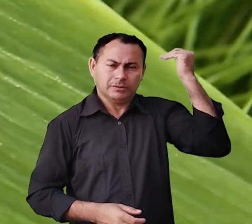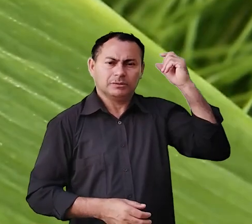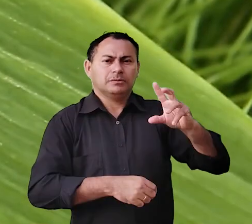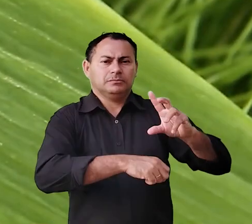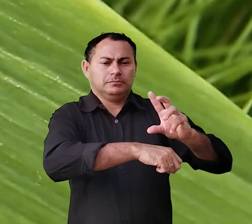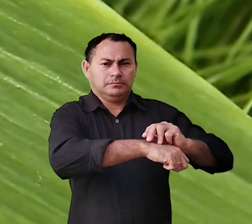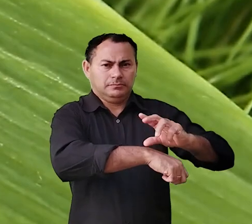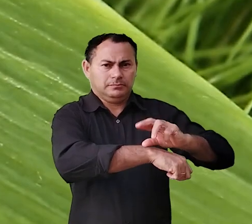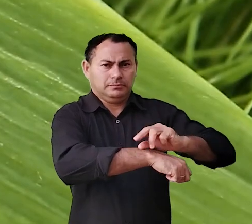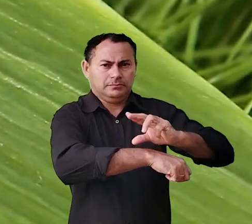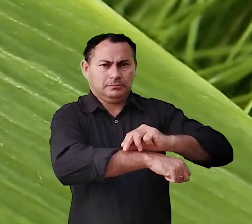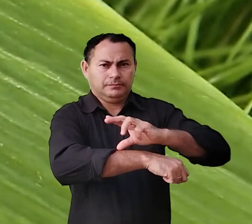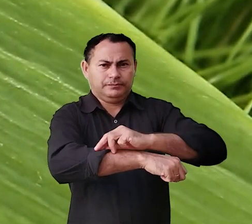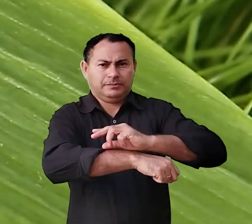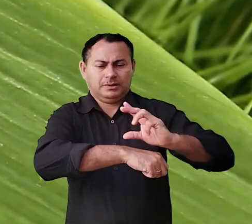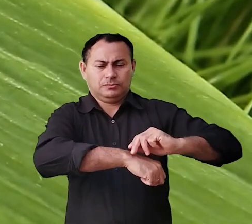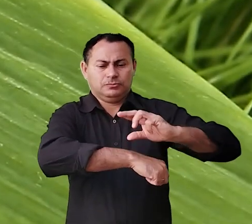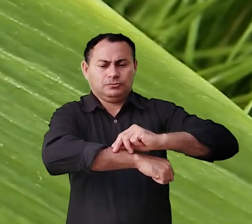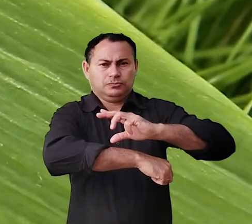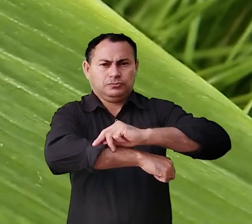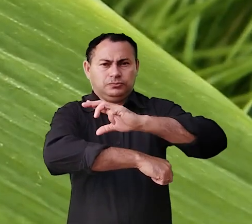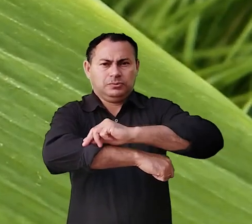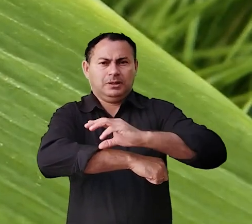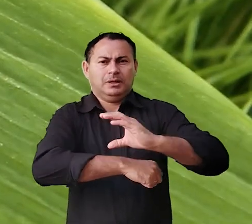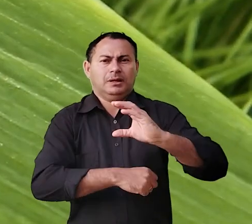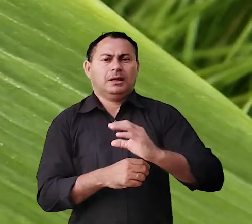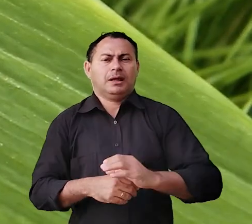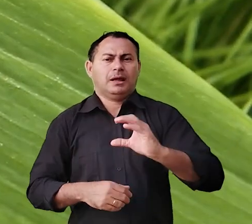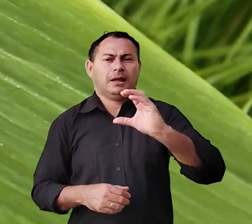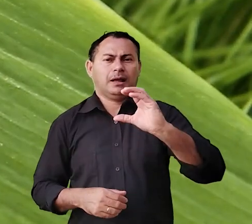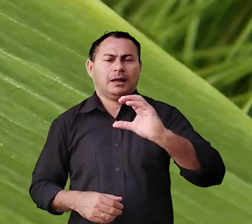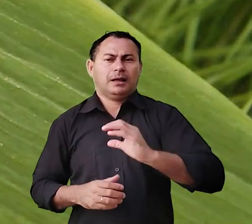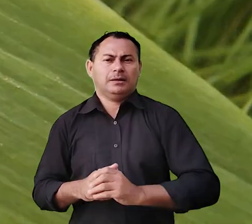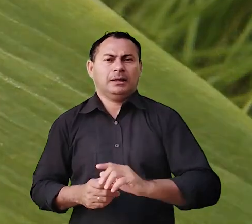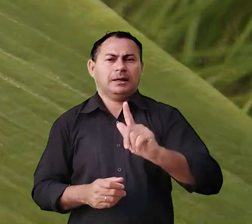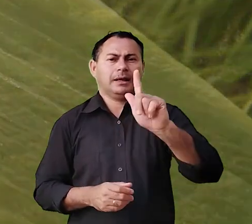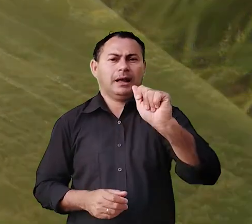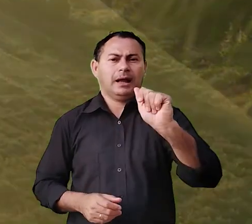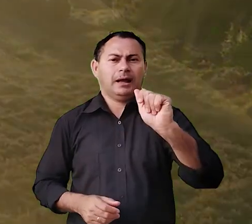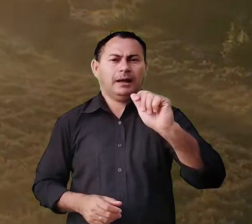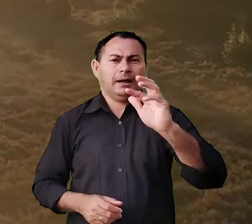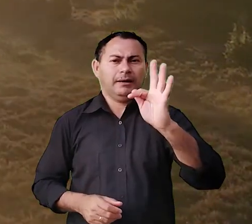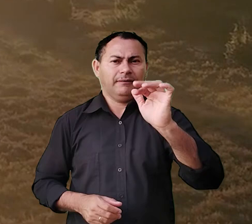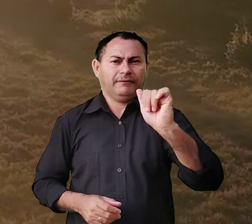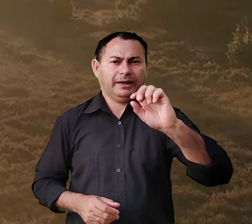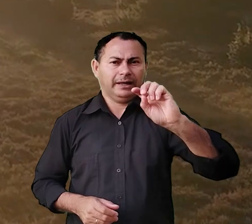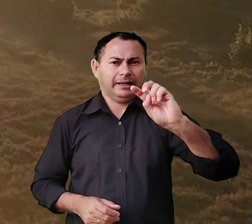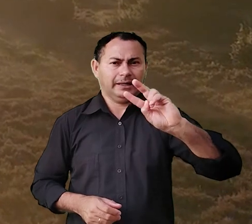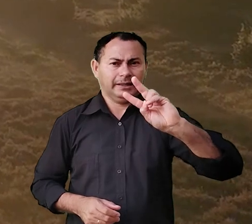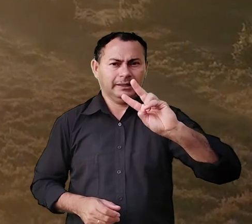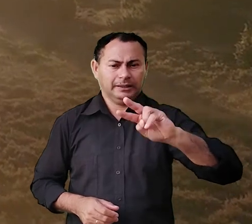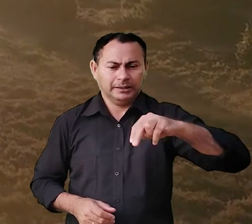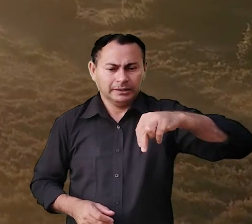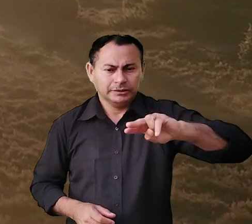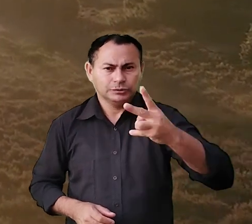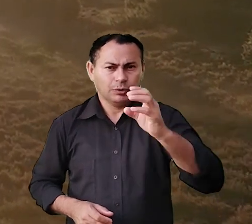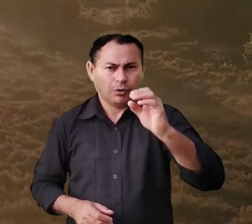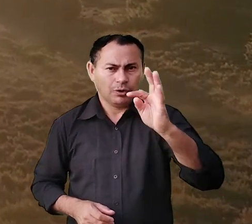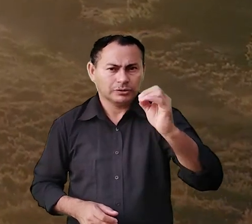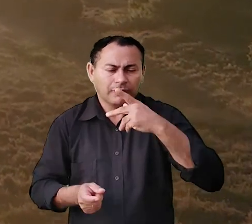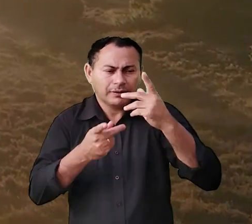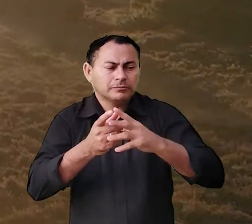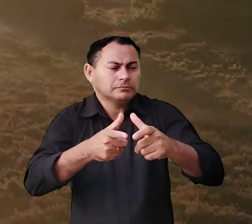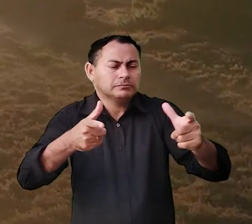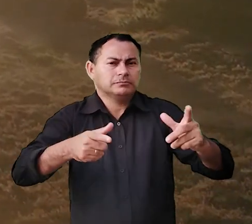a praga dos gafanhotos, que era uma calamidade que provocava fome. Ele chama esta praga de o dia do Senhor, usando a